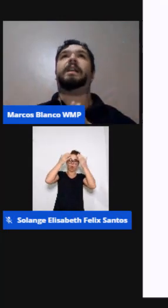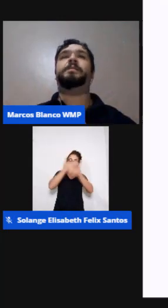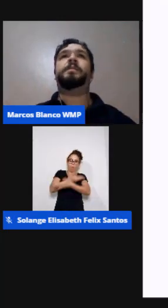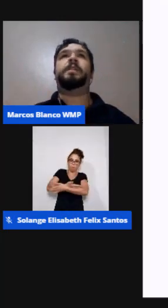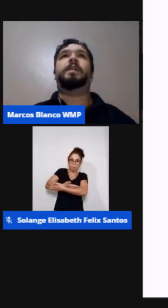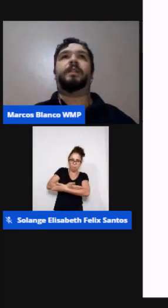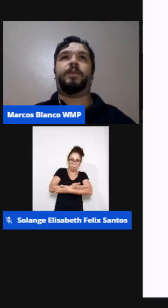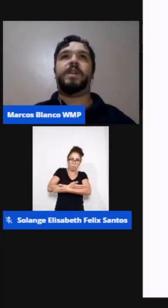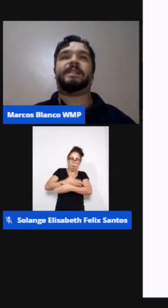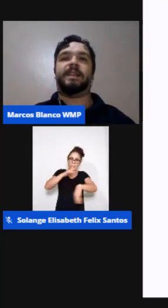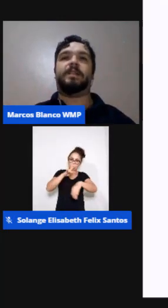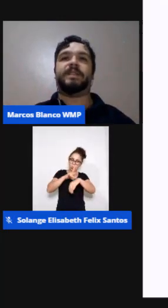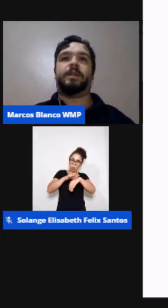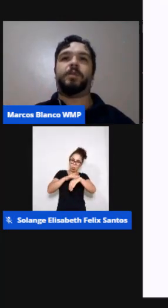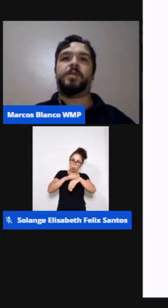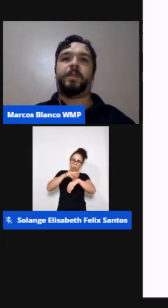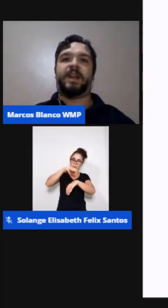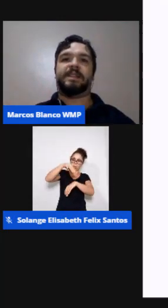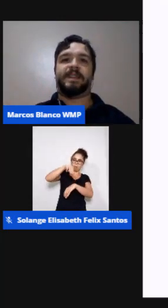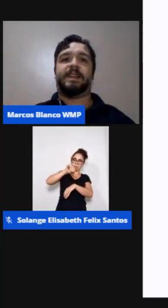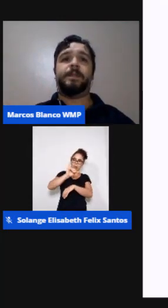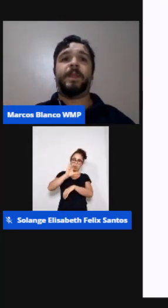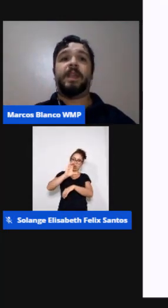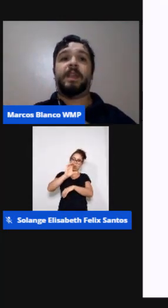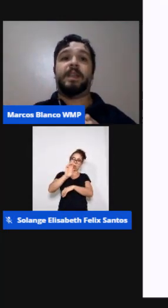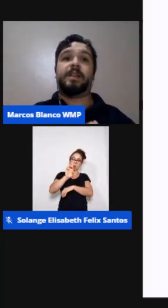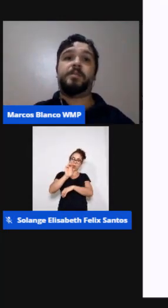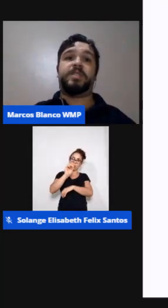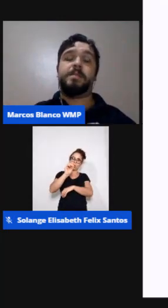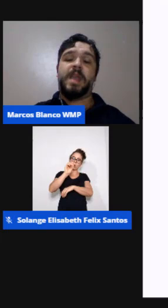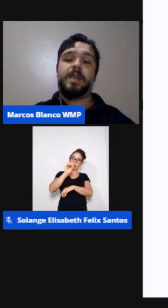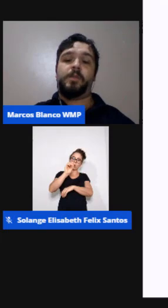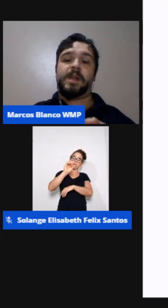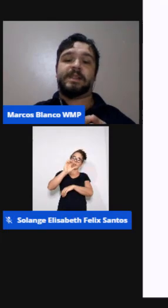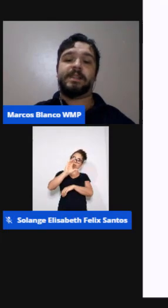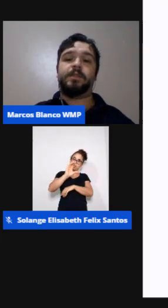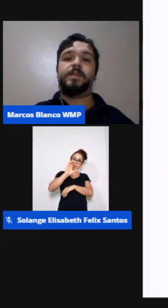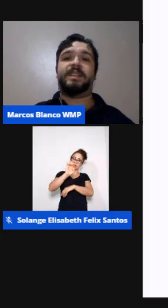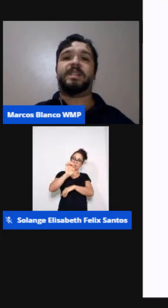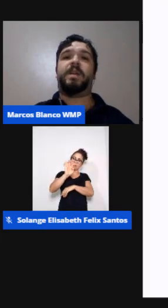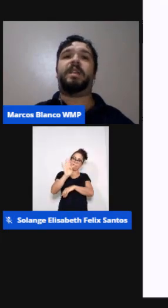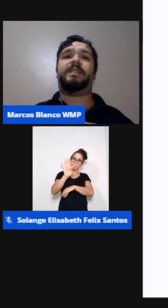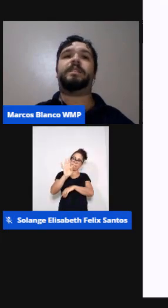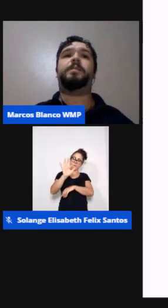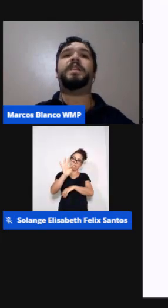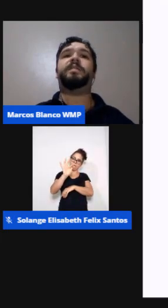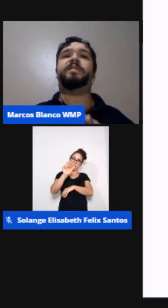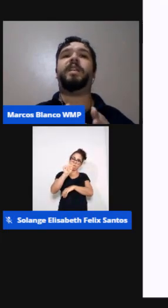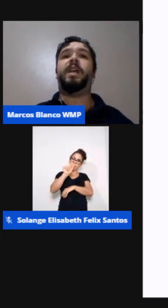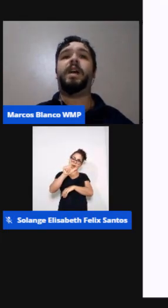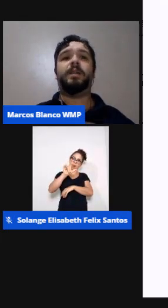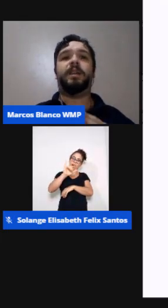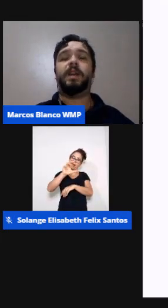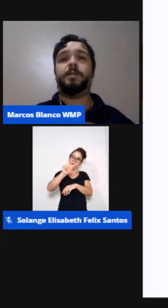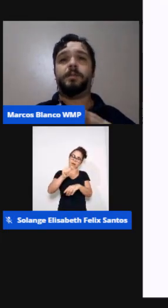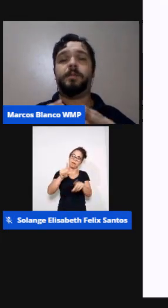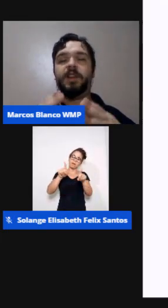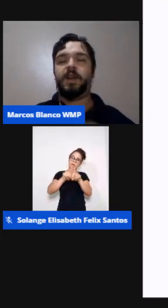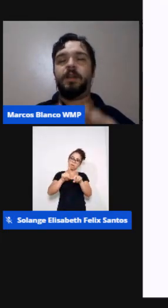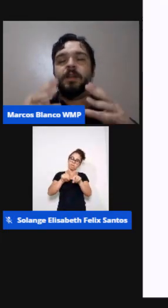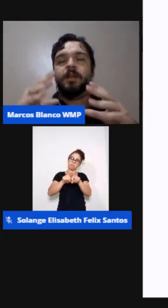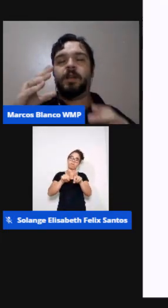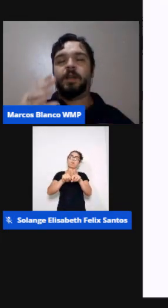foi comprovado que foi sim causado pela Zika. E temos também uma síndrome que se chama síndrome de